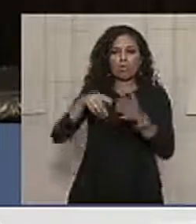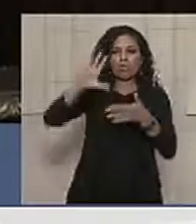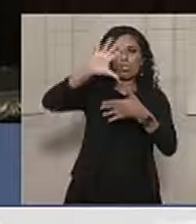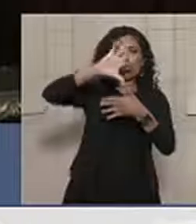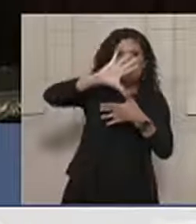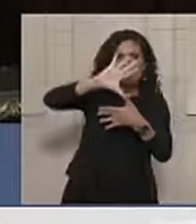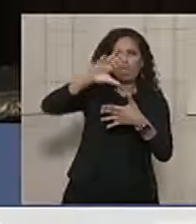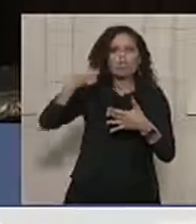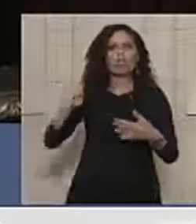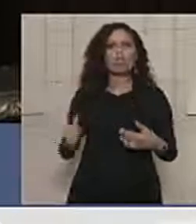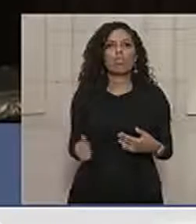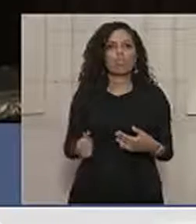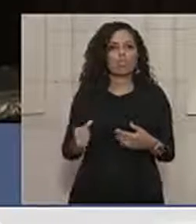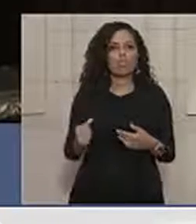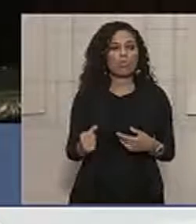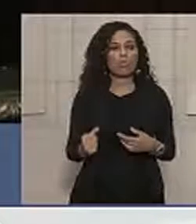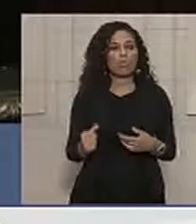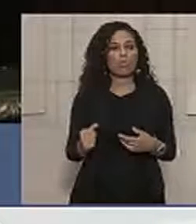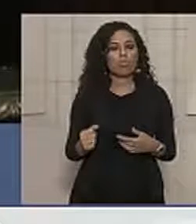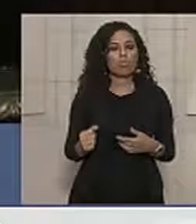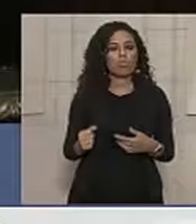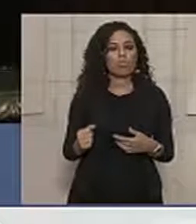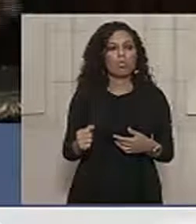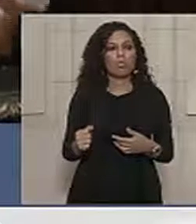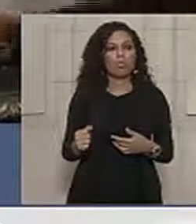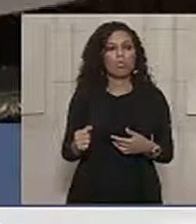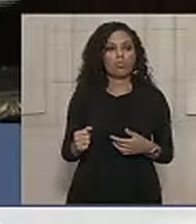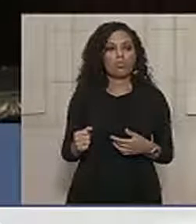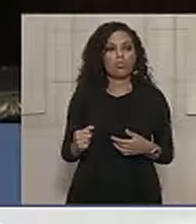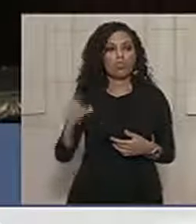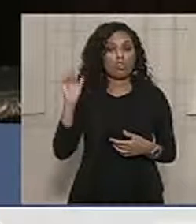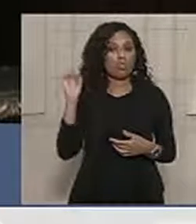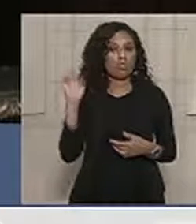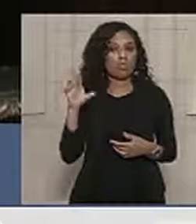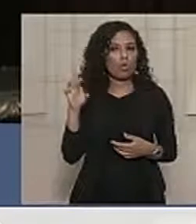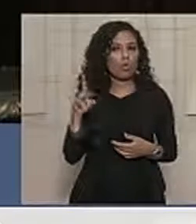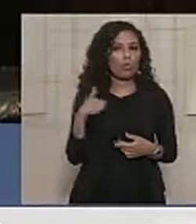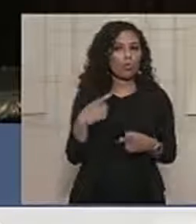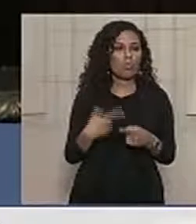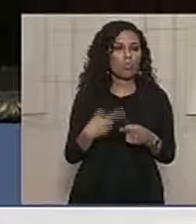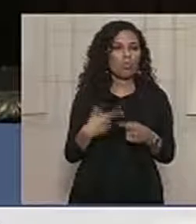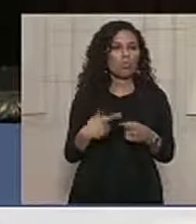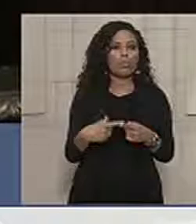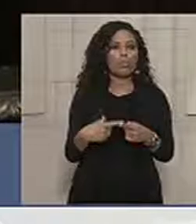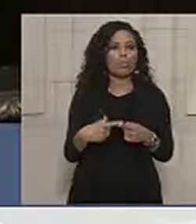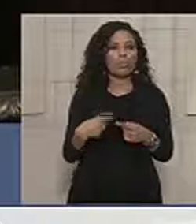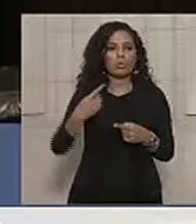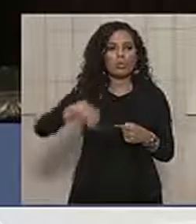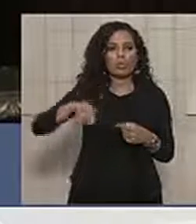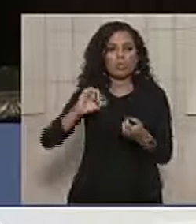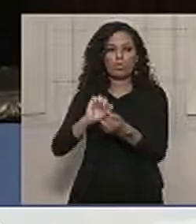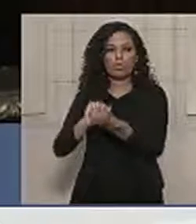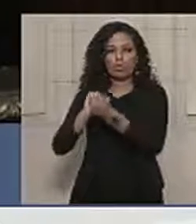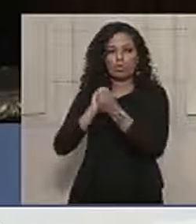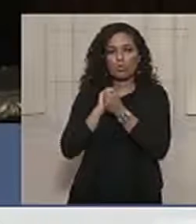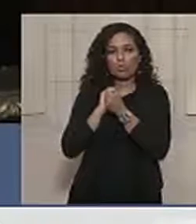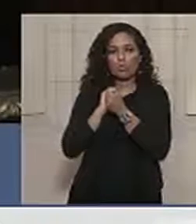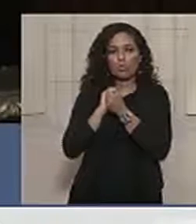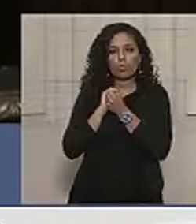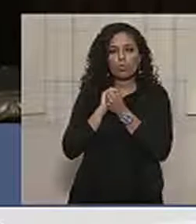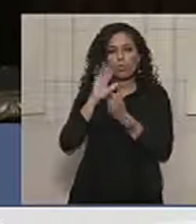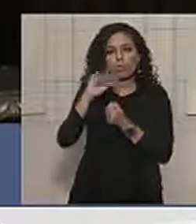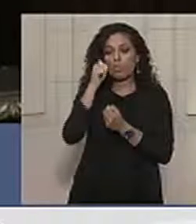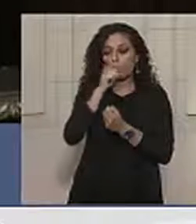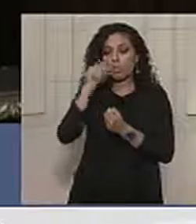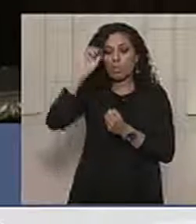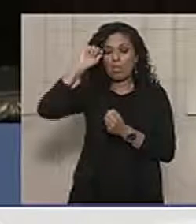latino-americana, não somente por ter sido alguém que nós estivemos próximas, mas uma